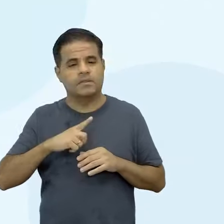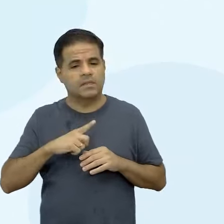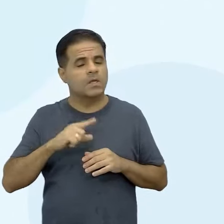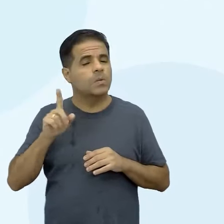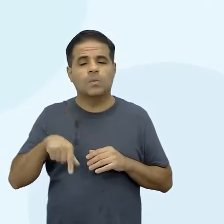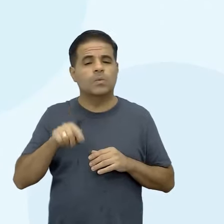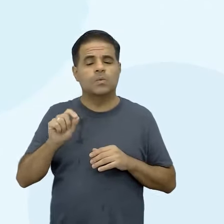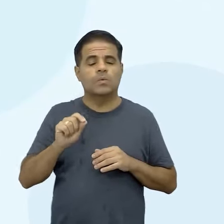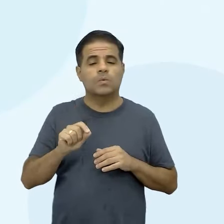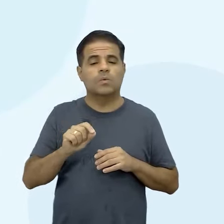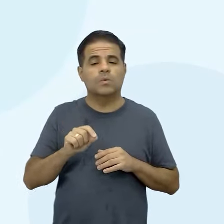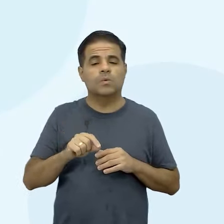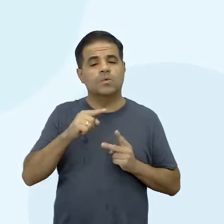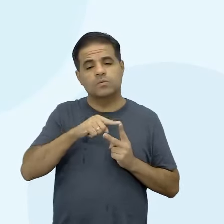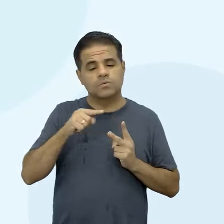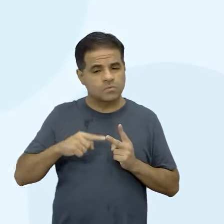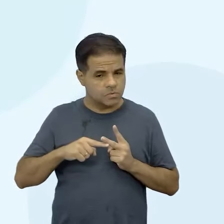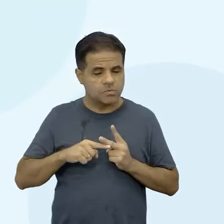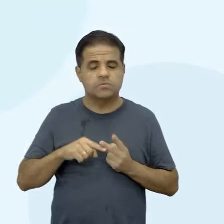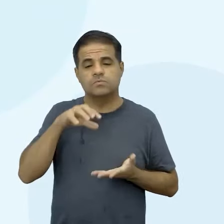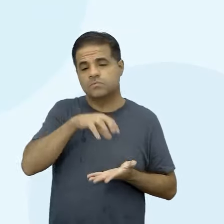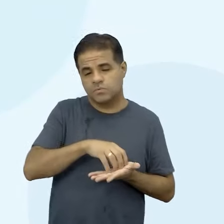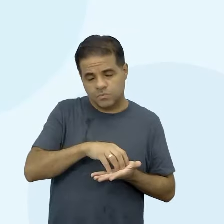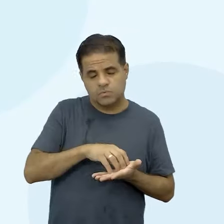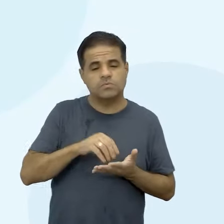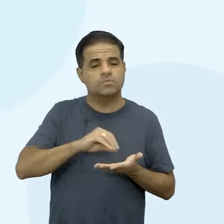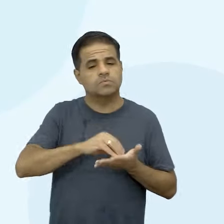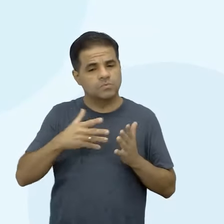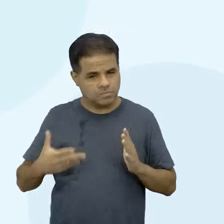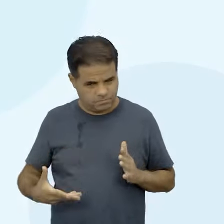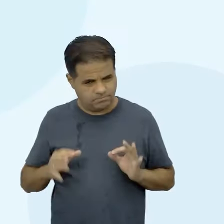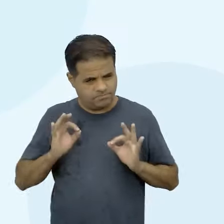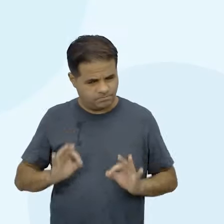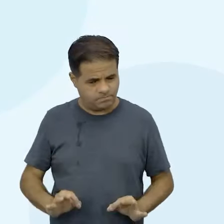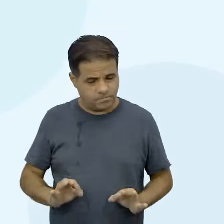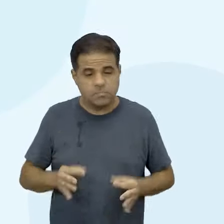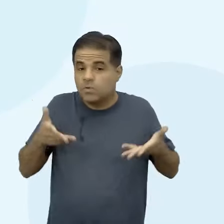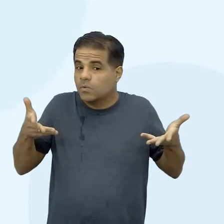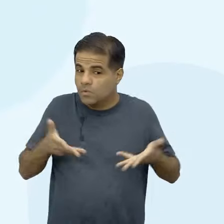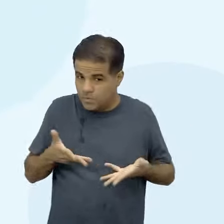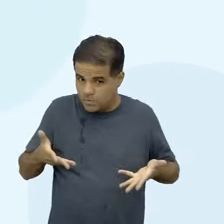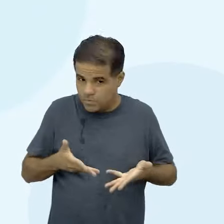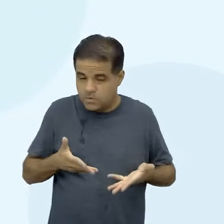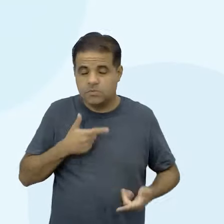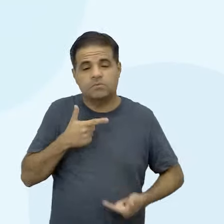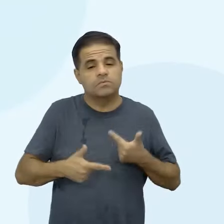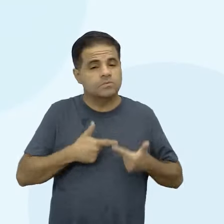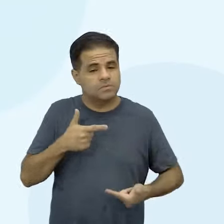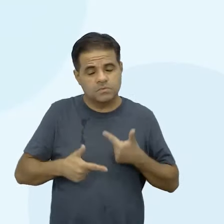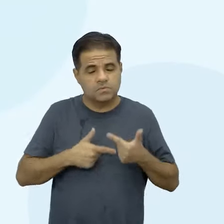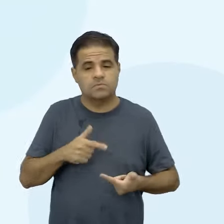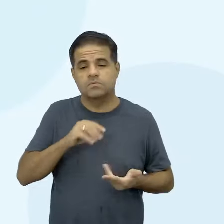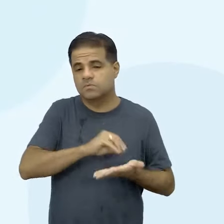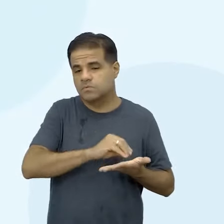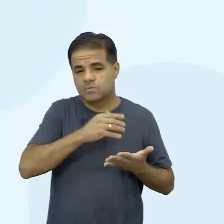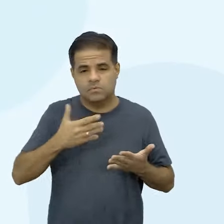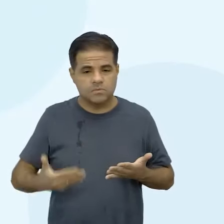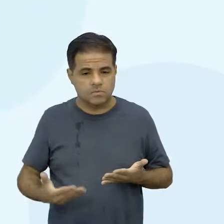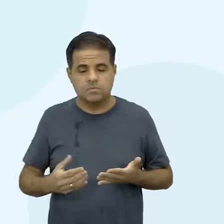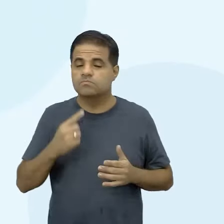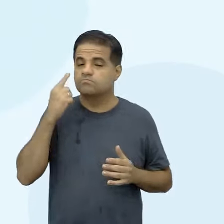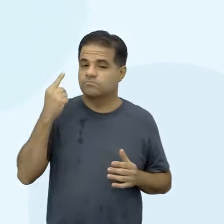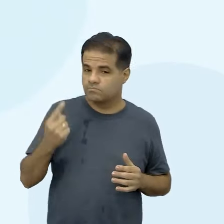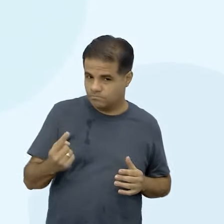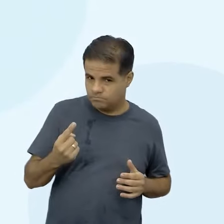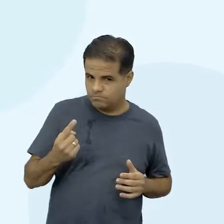gente vai trabalhar também com 2 unidades curriculares, certo? Hoje, a gente vai trabalhar com a unidade curricular